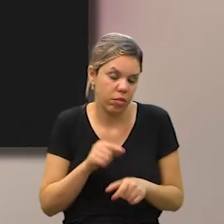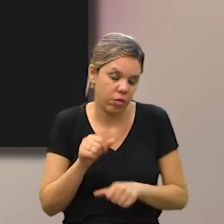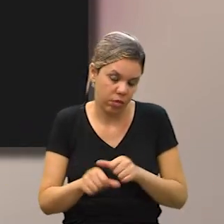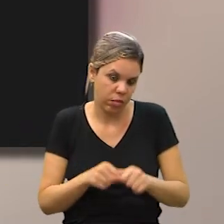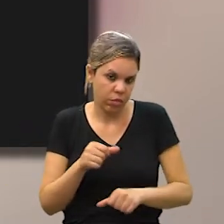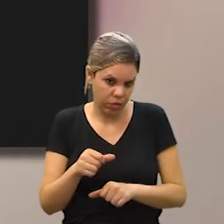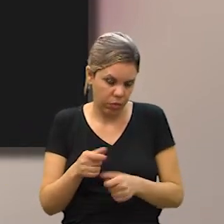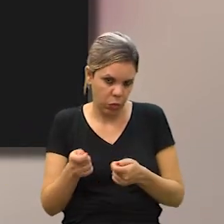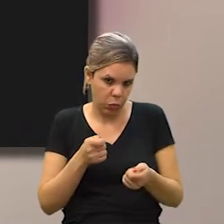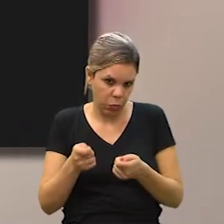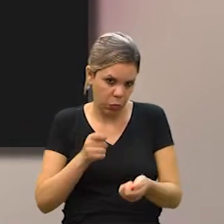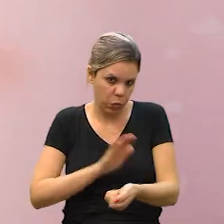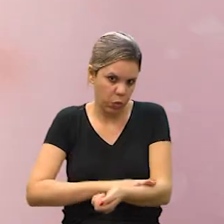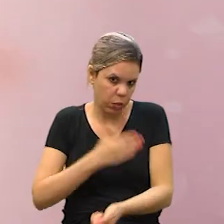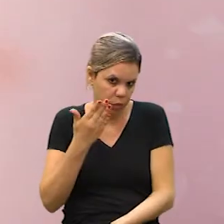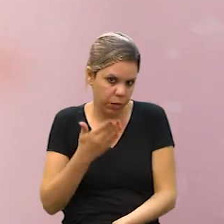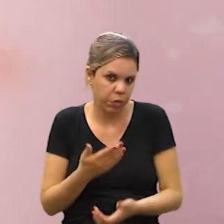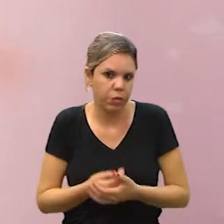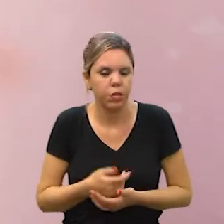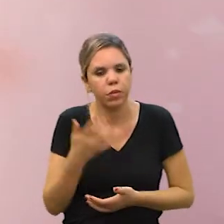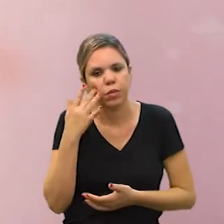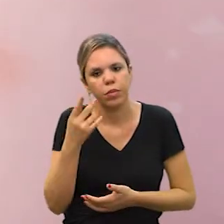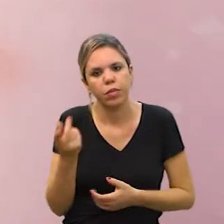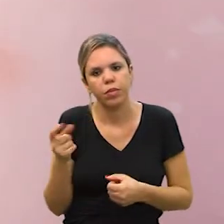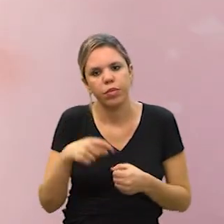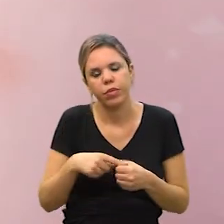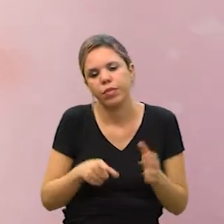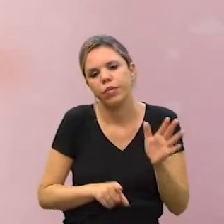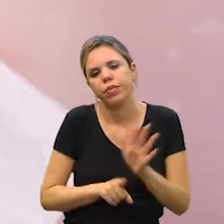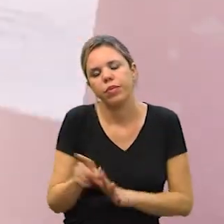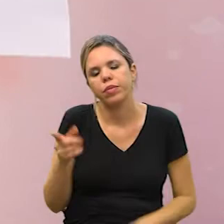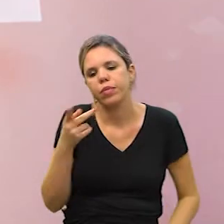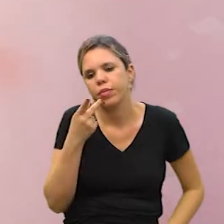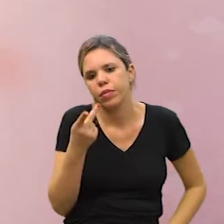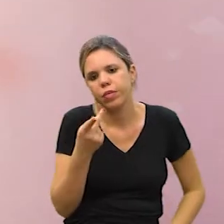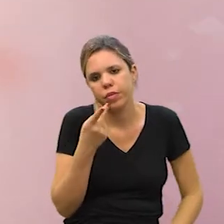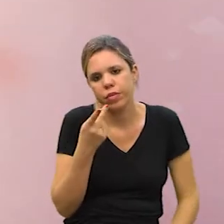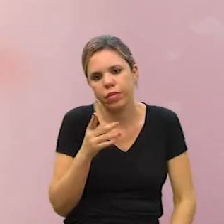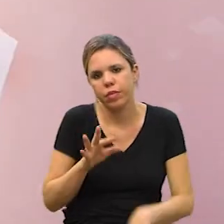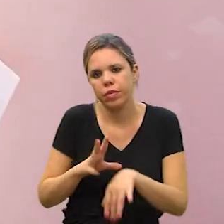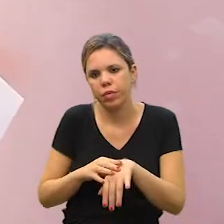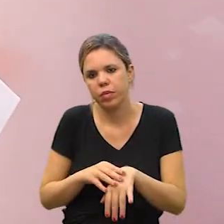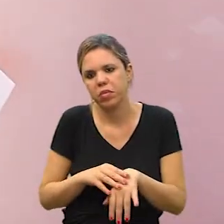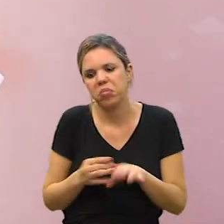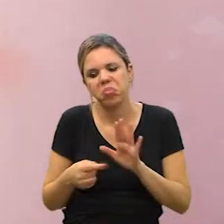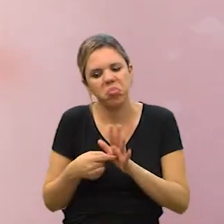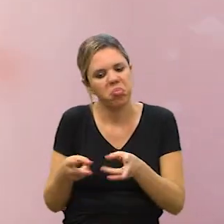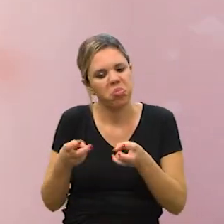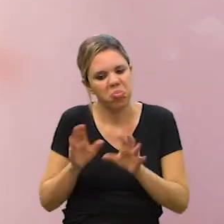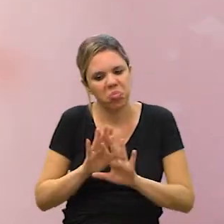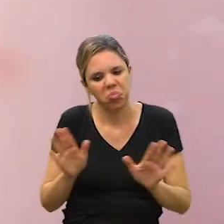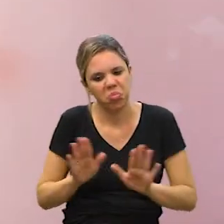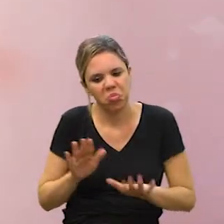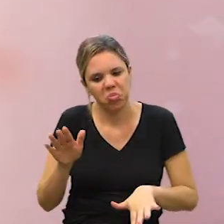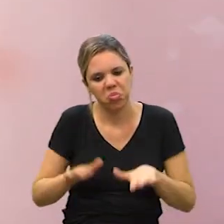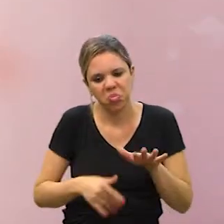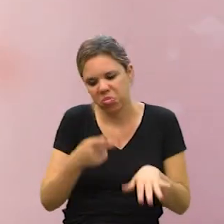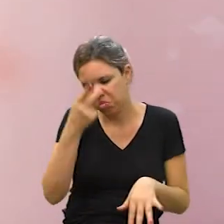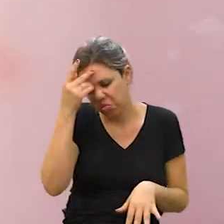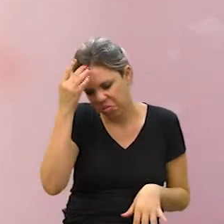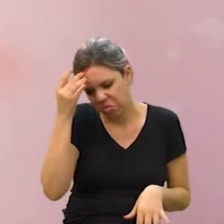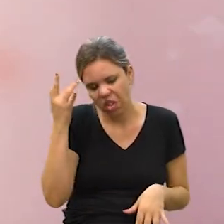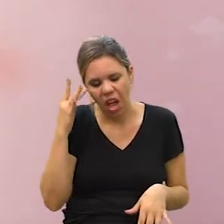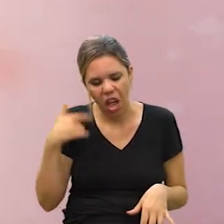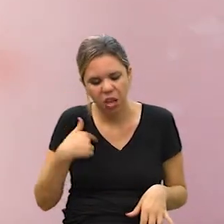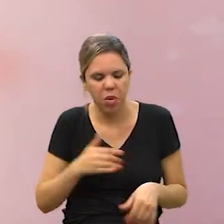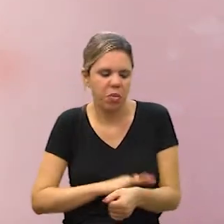ser revertido com o controle da pressão acho que vale voltar essa pergunta é ser disse que ela me doença silenciosa que muitas vezes a